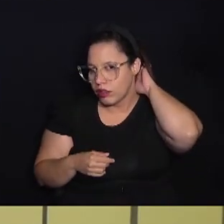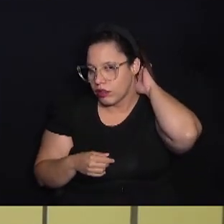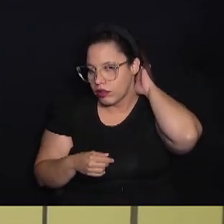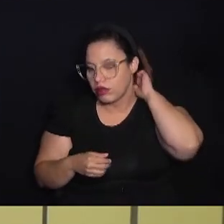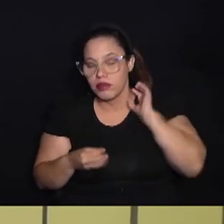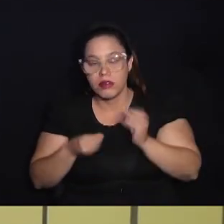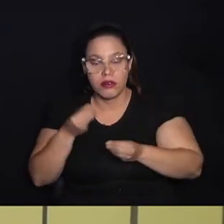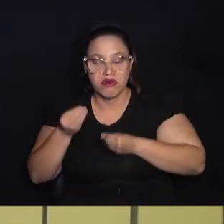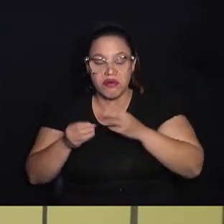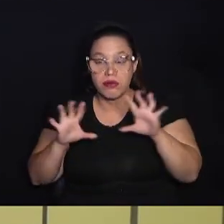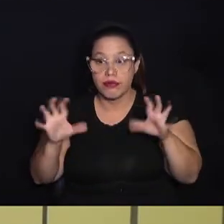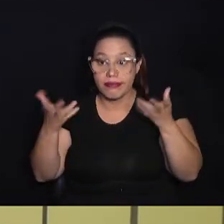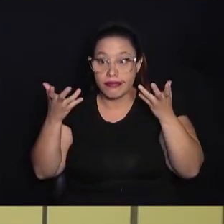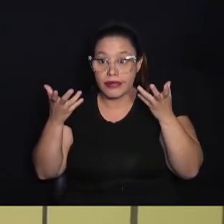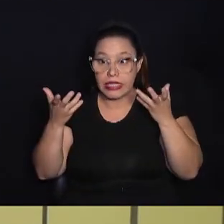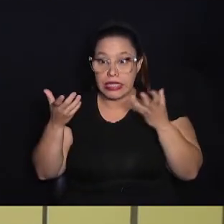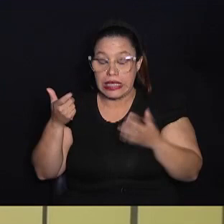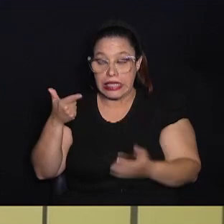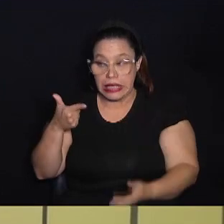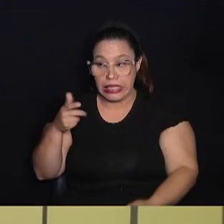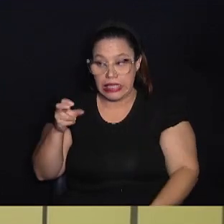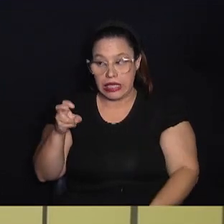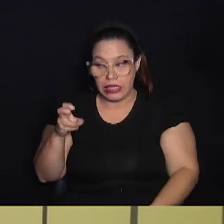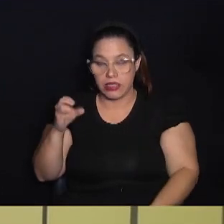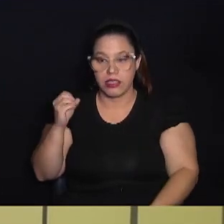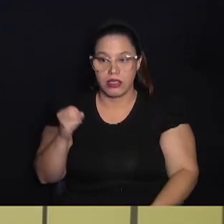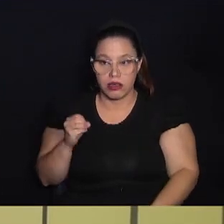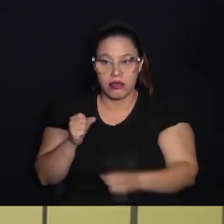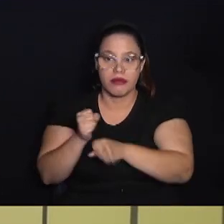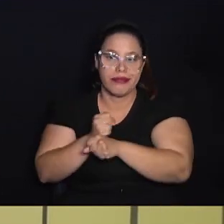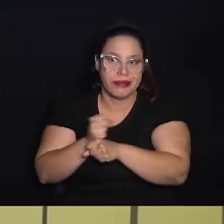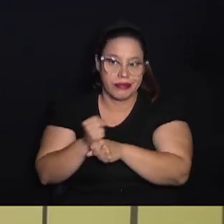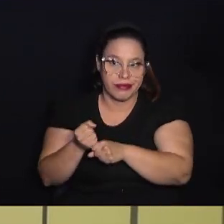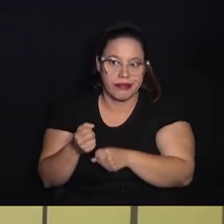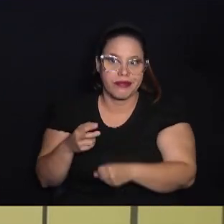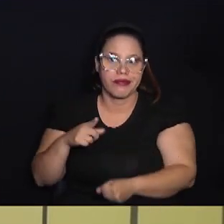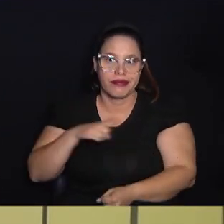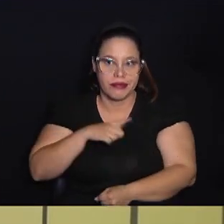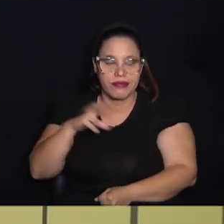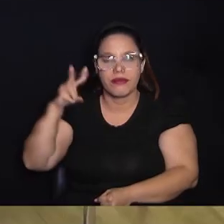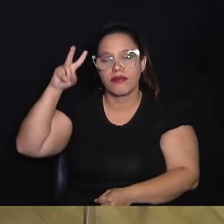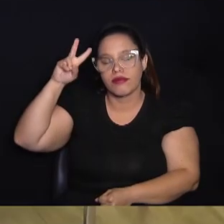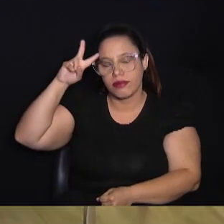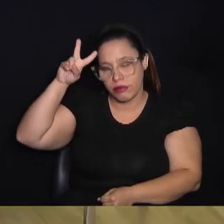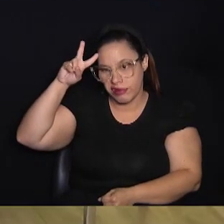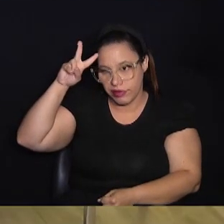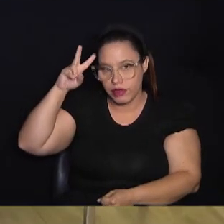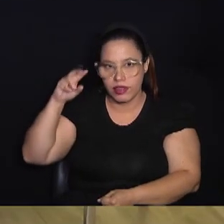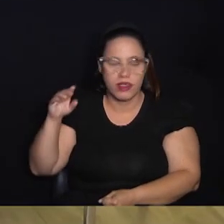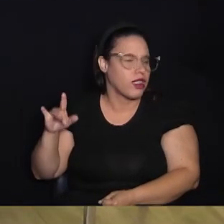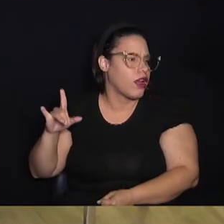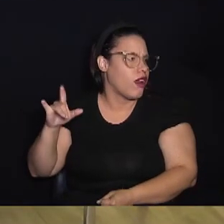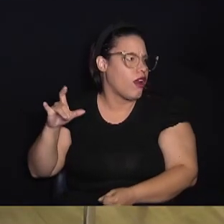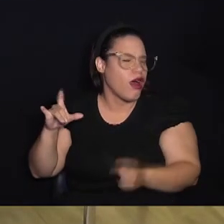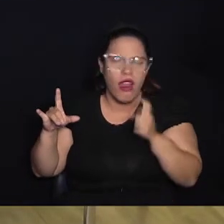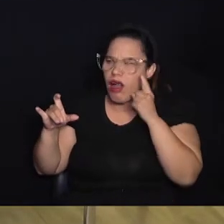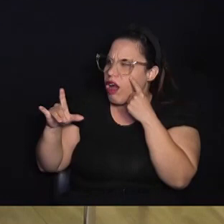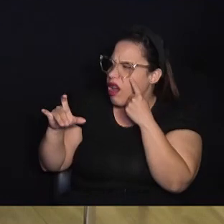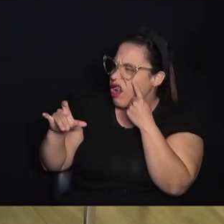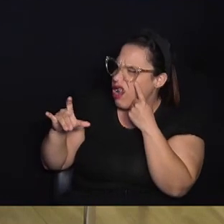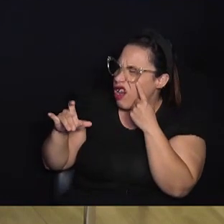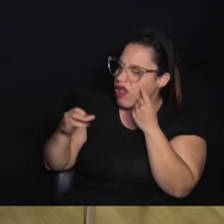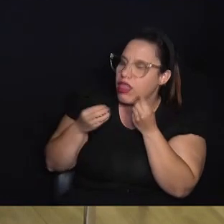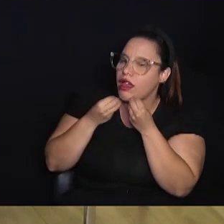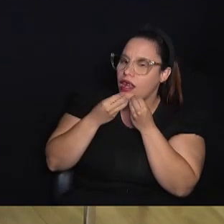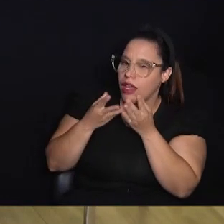disz 250 anos de Campinas tem muita história nessa cidade Eu também dei uma olhada no Instagram de vocês lá tem bastante coisa tá bem bacana